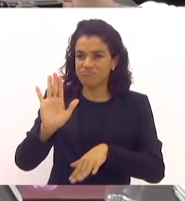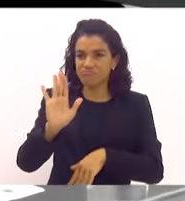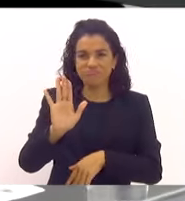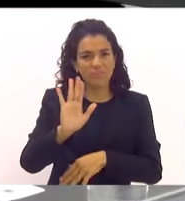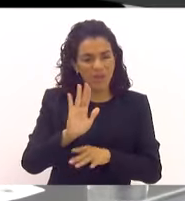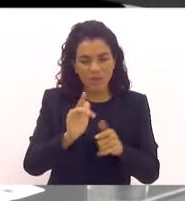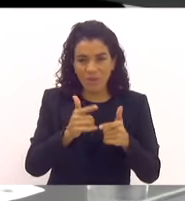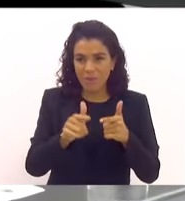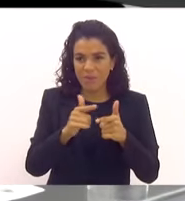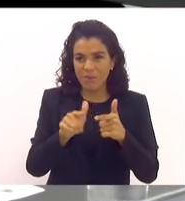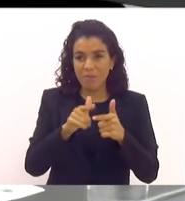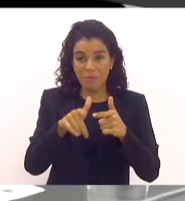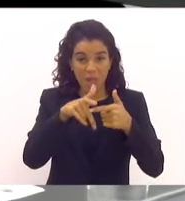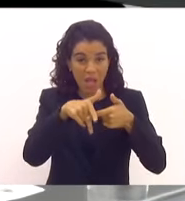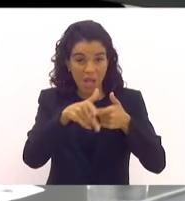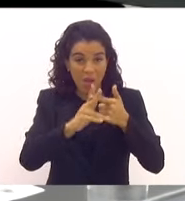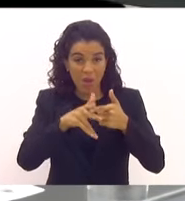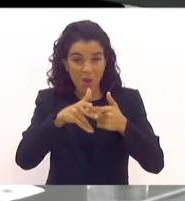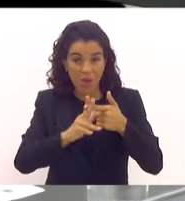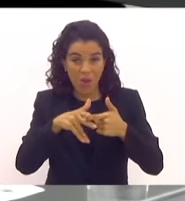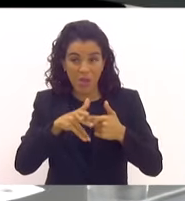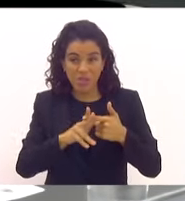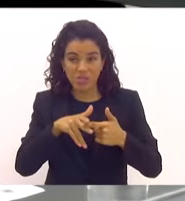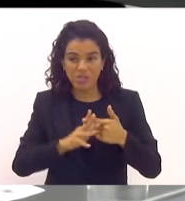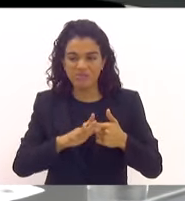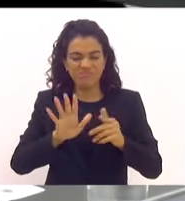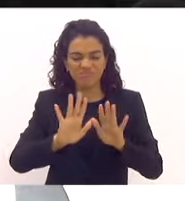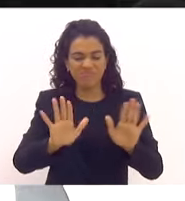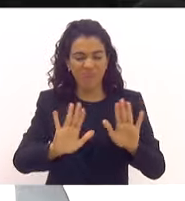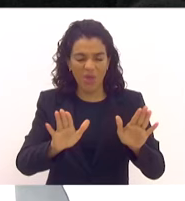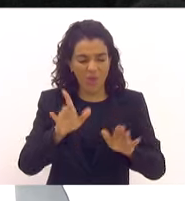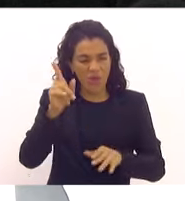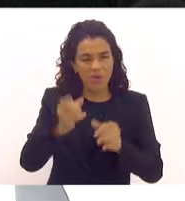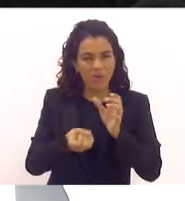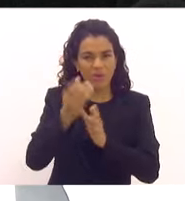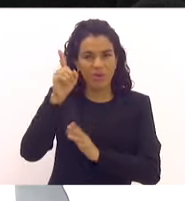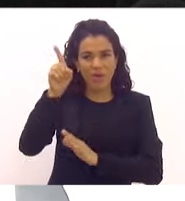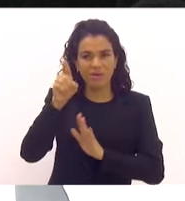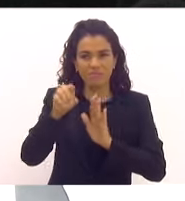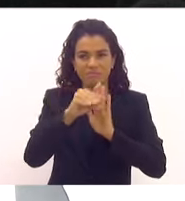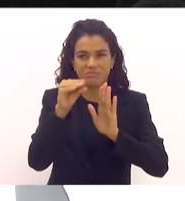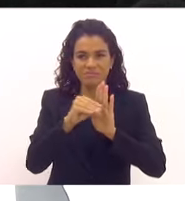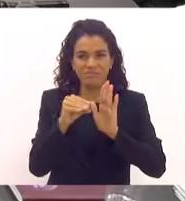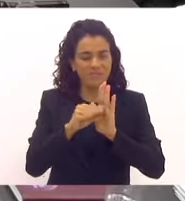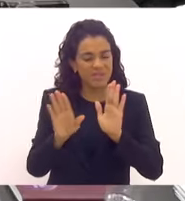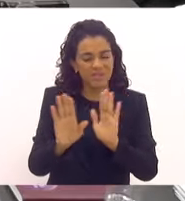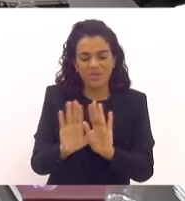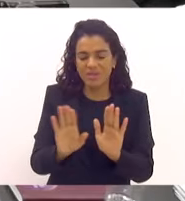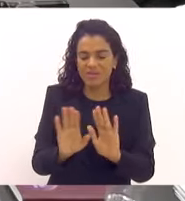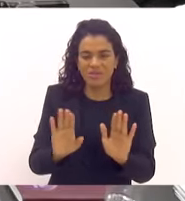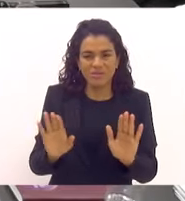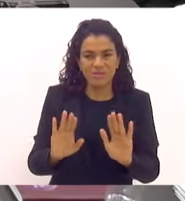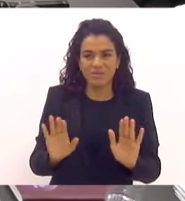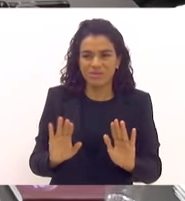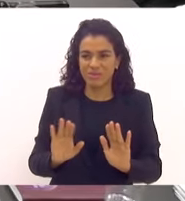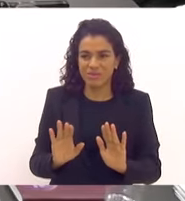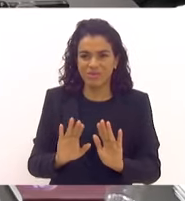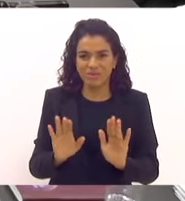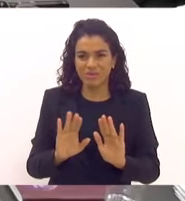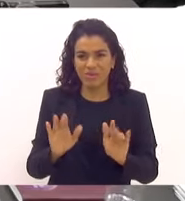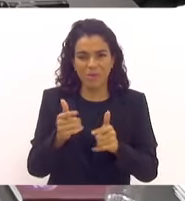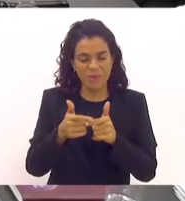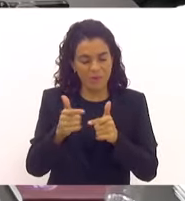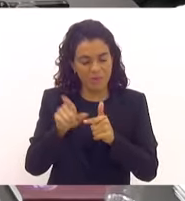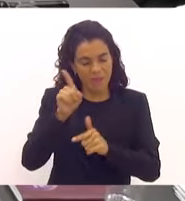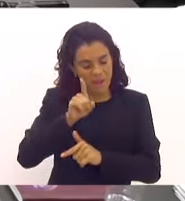as... Se for para corrigir, para ir para o plenário, eu faço melhor. No plenário. Eu faço no plenário. Se quiser fazer aqui, não tem milindre nenhum. Sem problema nenhum,